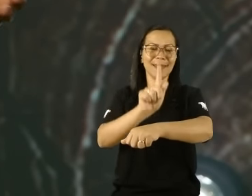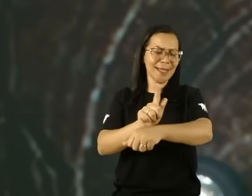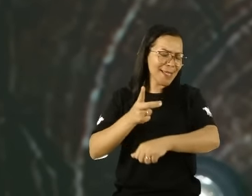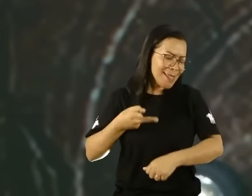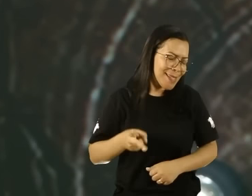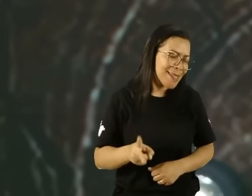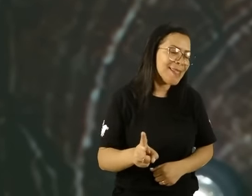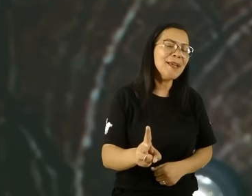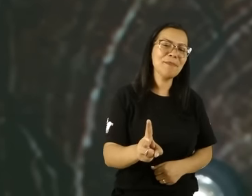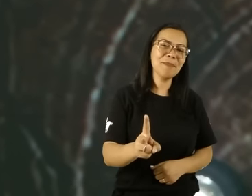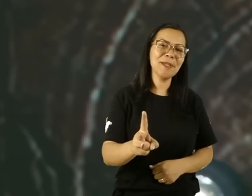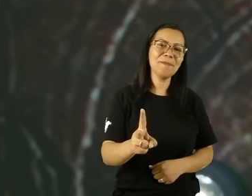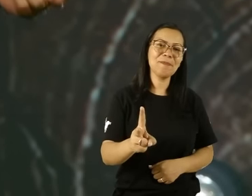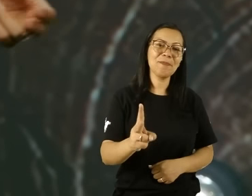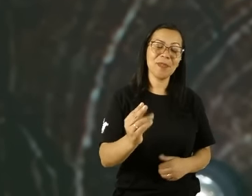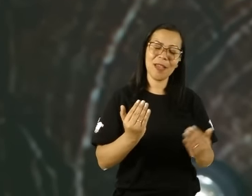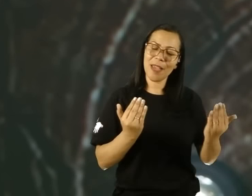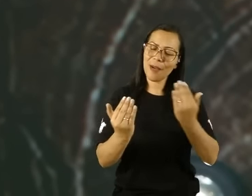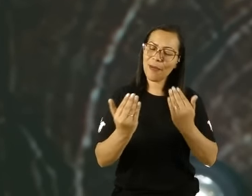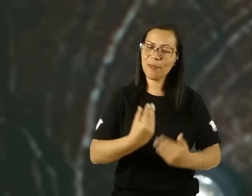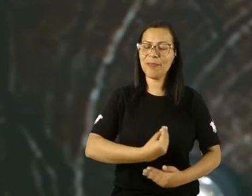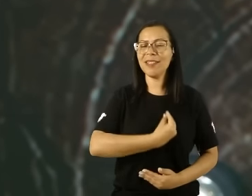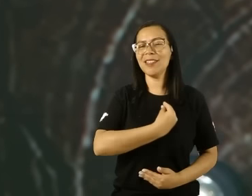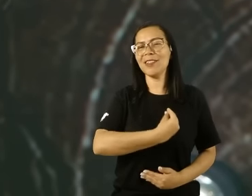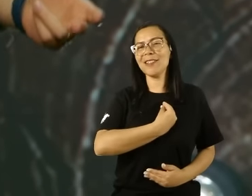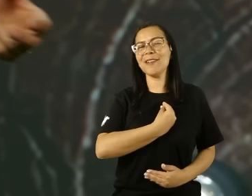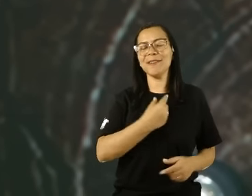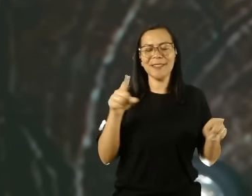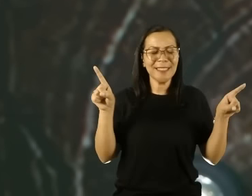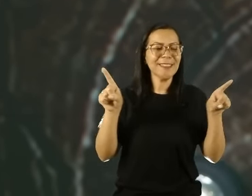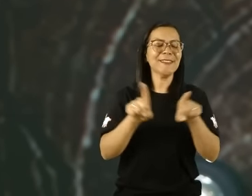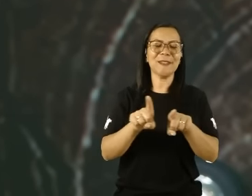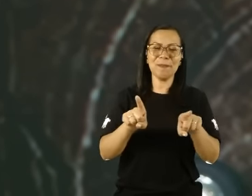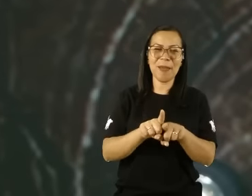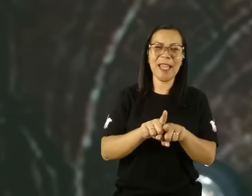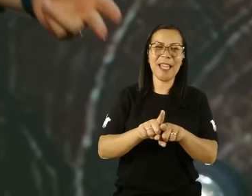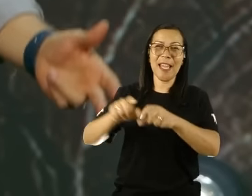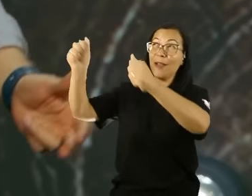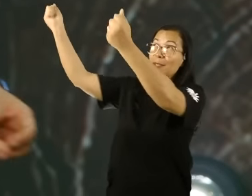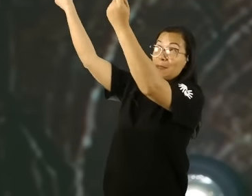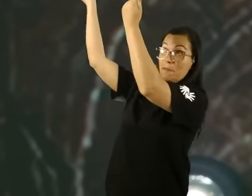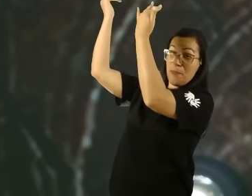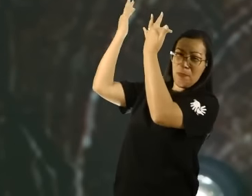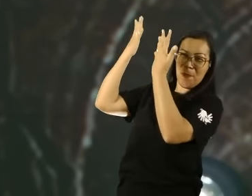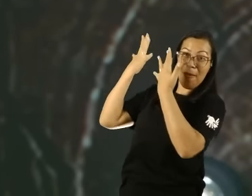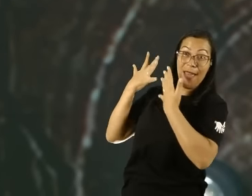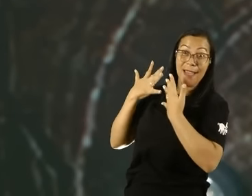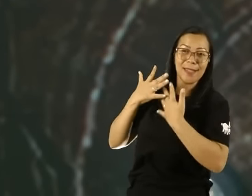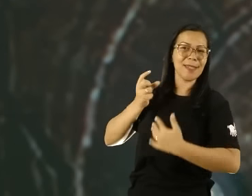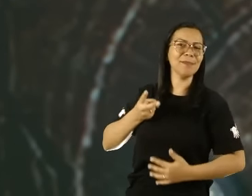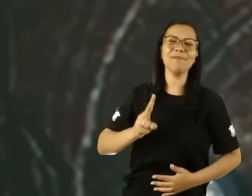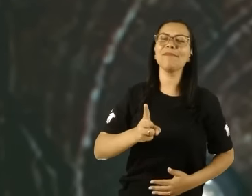na raiva. Eu quero fazer na força do ódio. Eu quero fazer para me vingar. Eu quero fazer para me punir. Mas quando